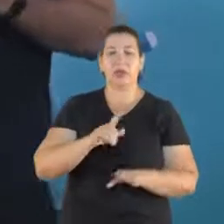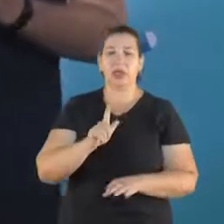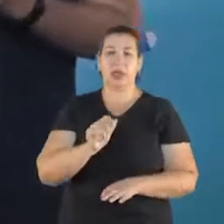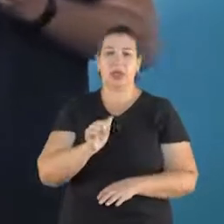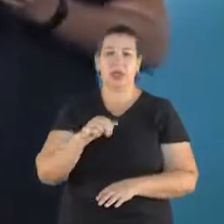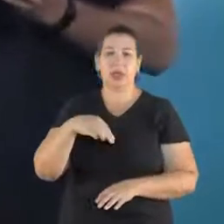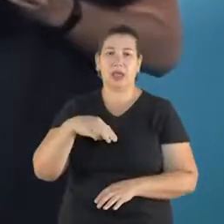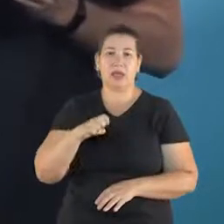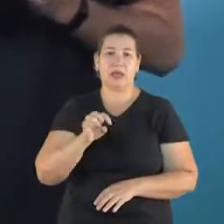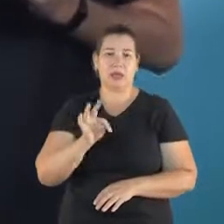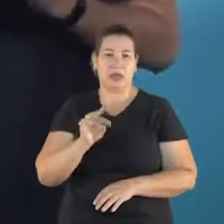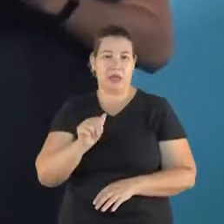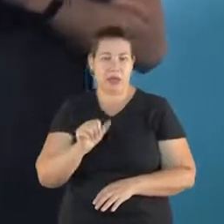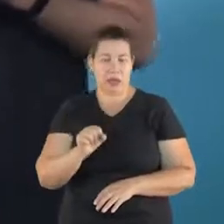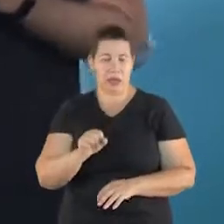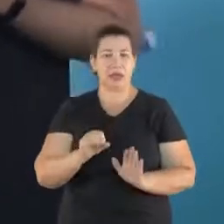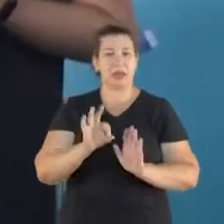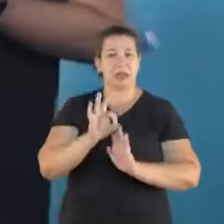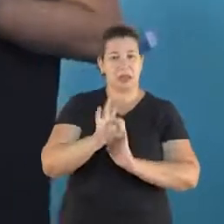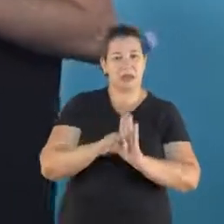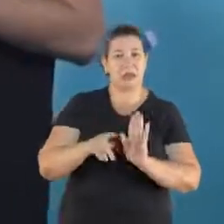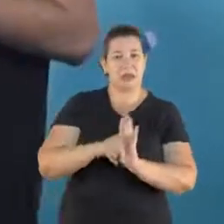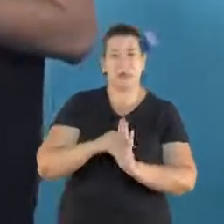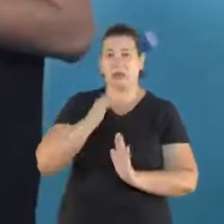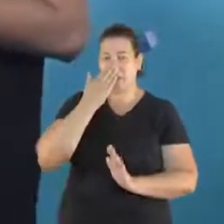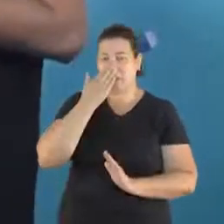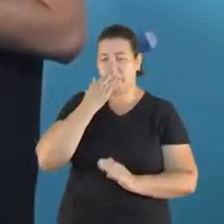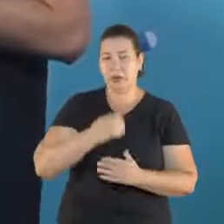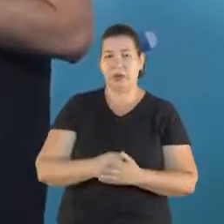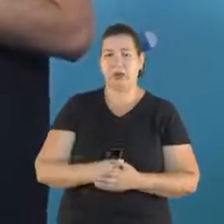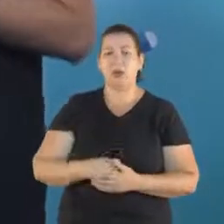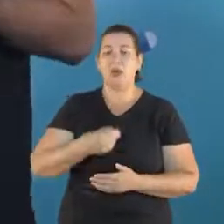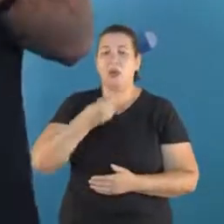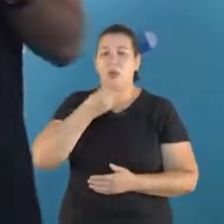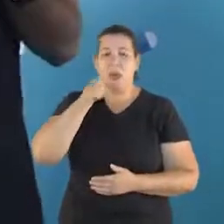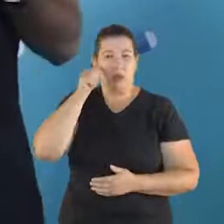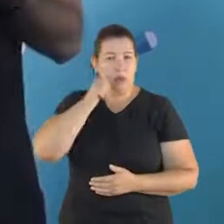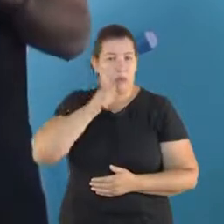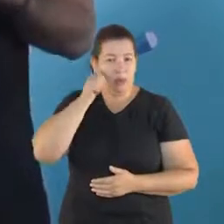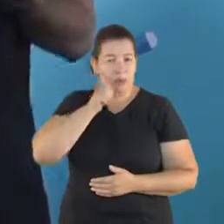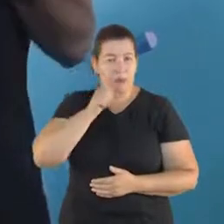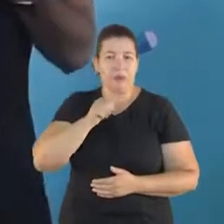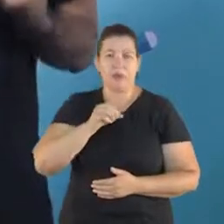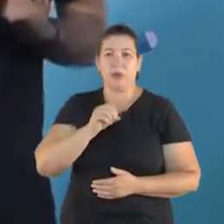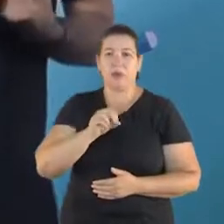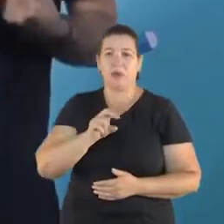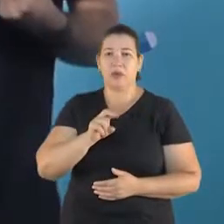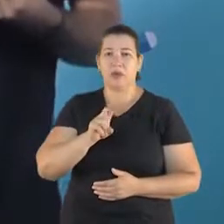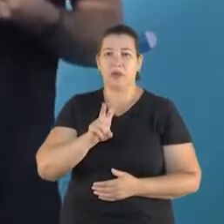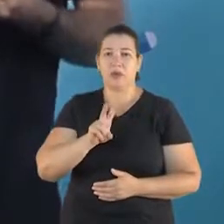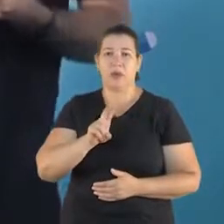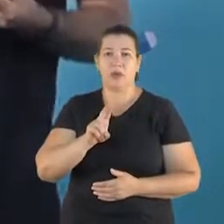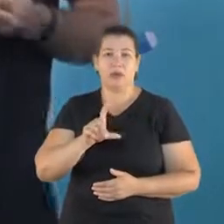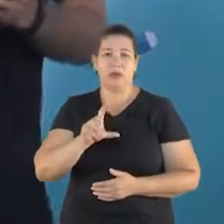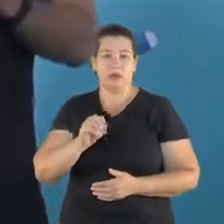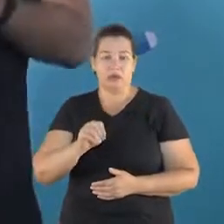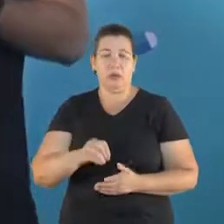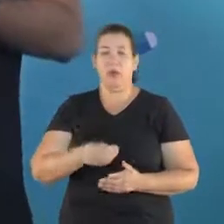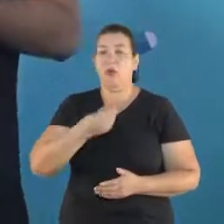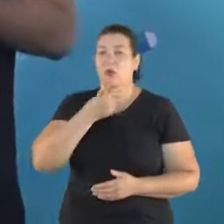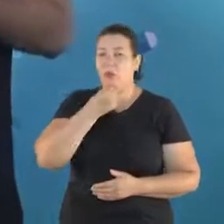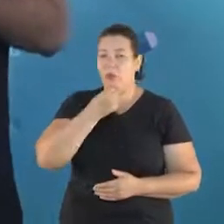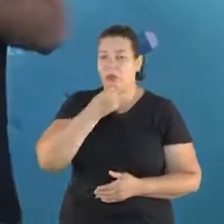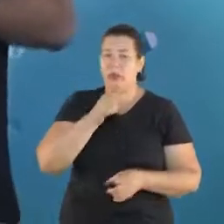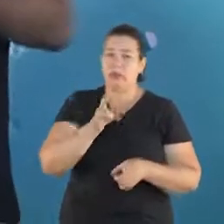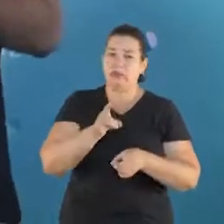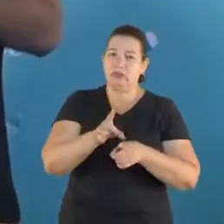células sexuais. O gameta feminino é o óvulo e o gameta masculino é o espermatozoide. Essas